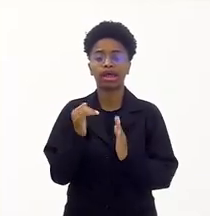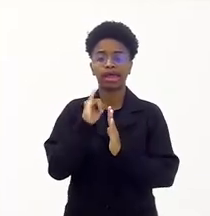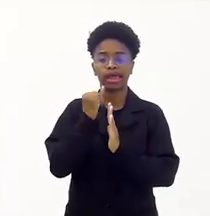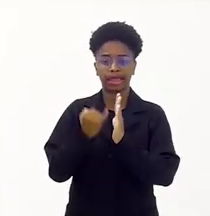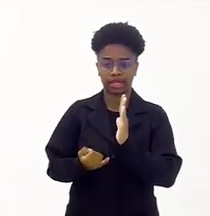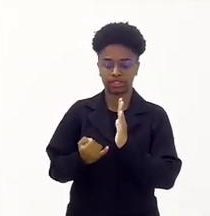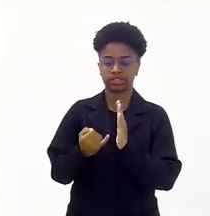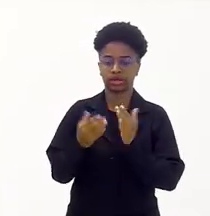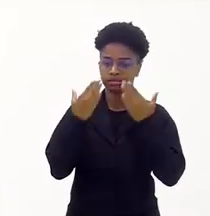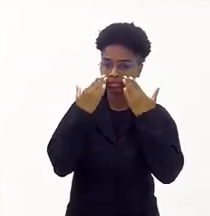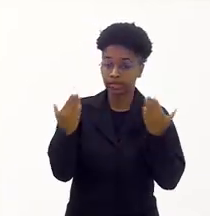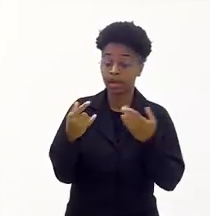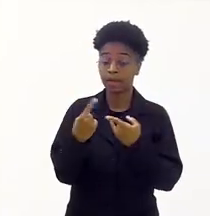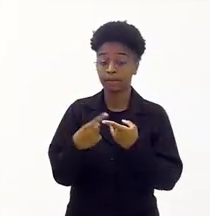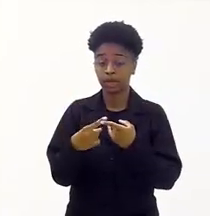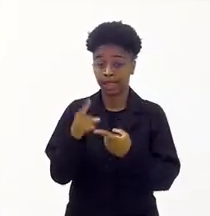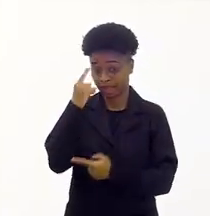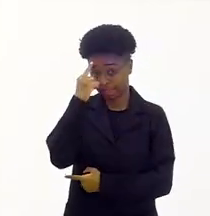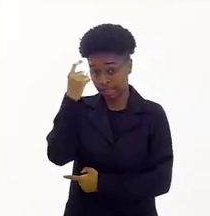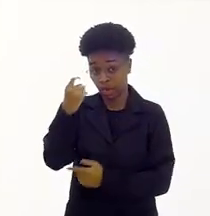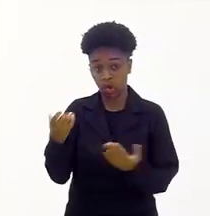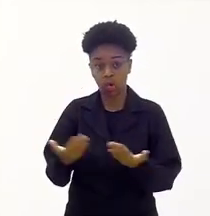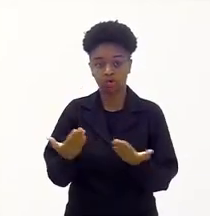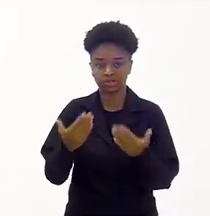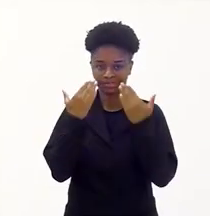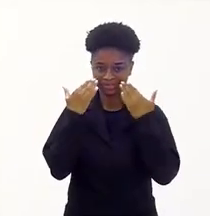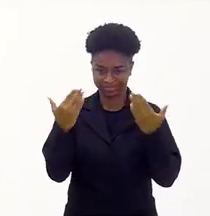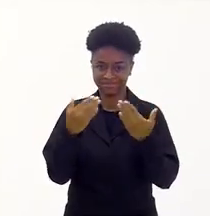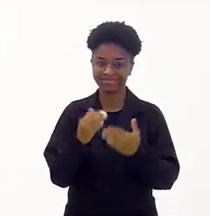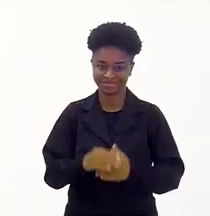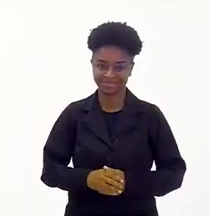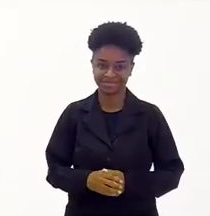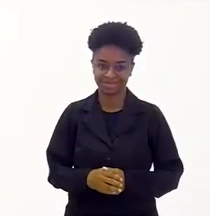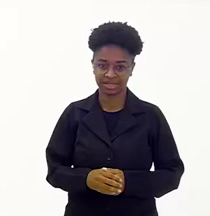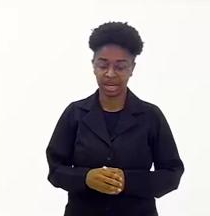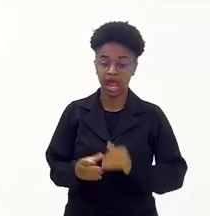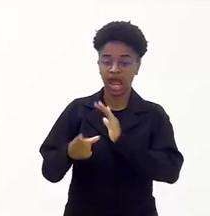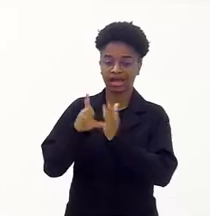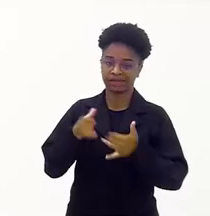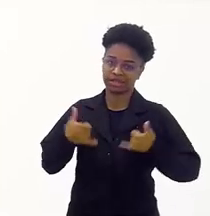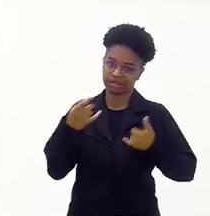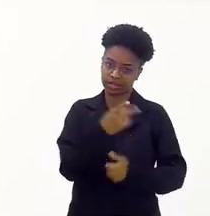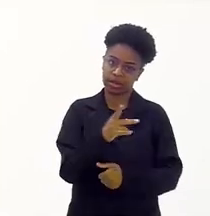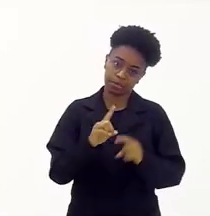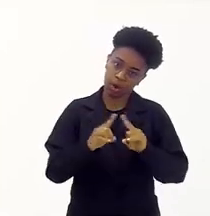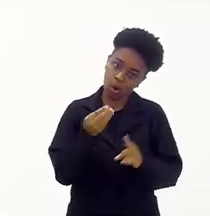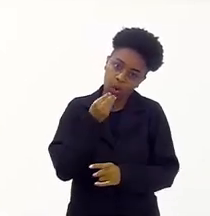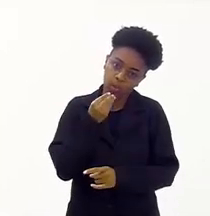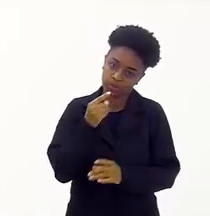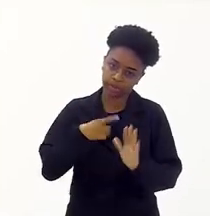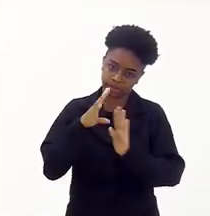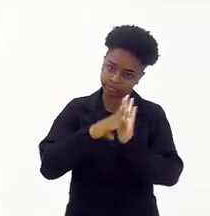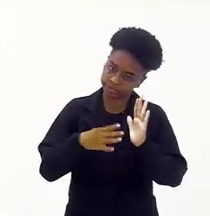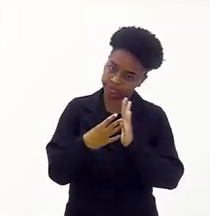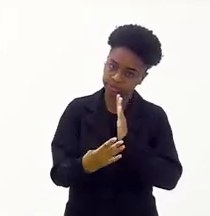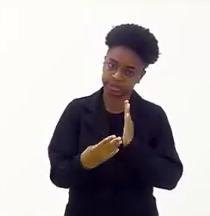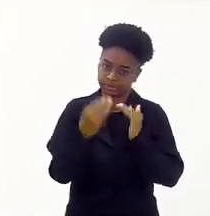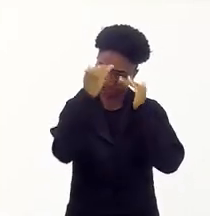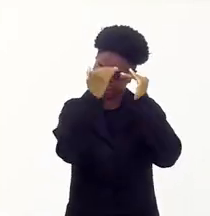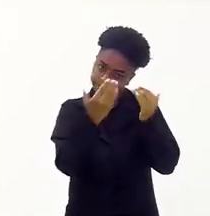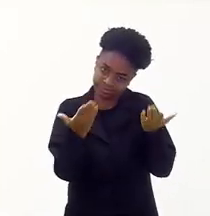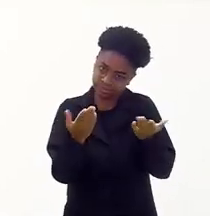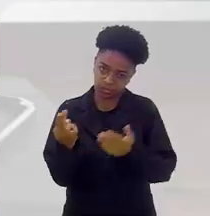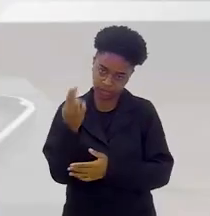Irajá, no teatro que tem o nome dele. Que a ideia era fazer hoje, na véspera do aniversário dele, mas obviamente ele tem toda uma agenda, não dava,